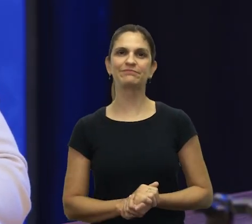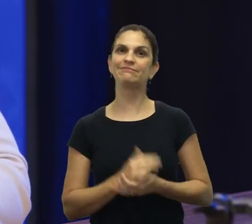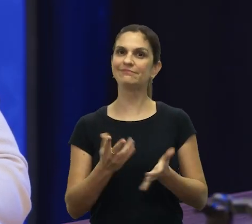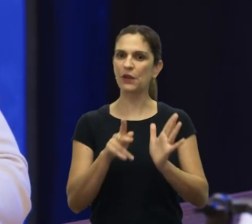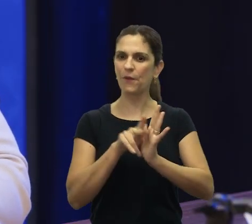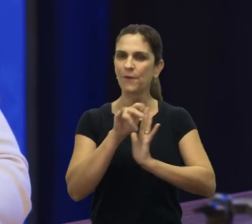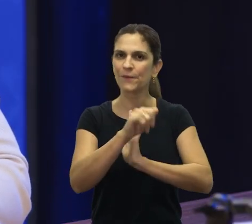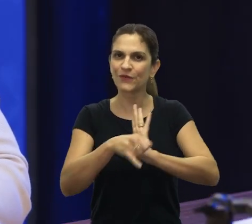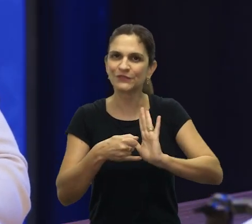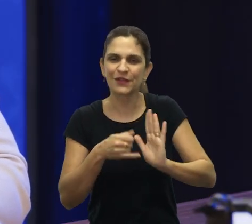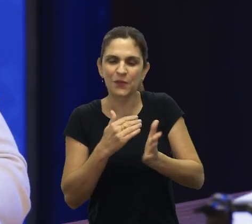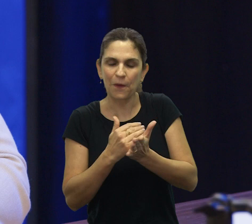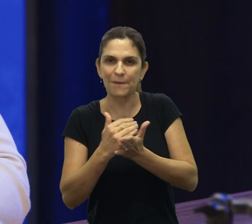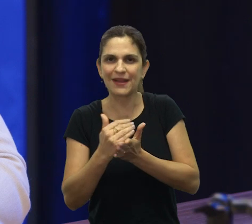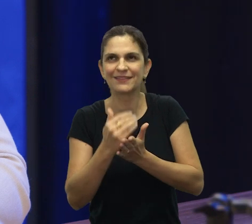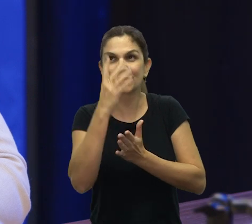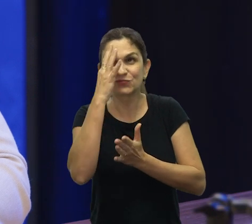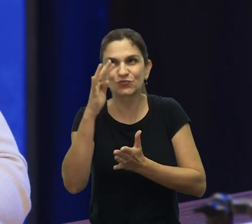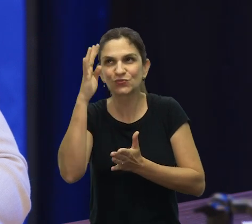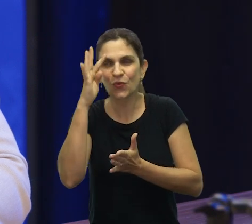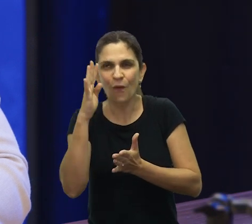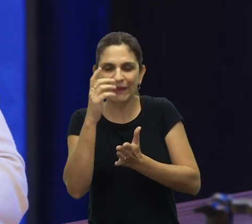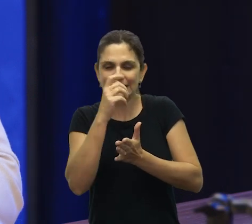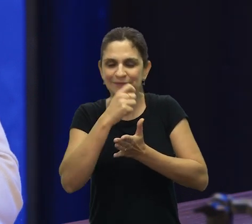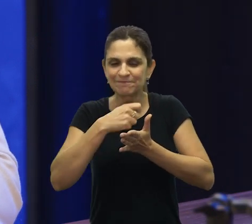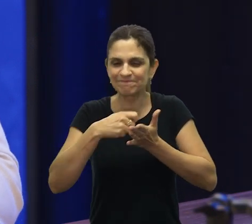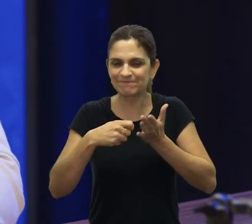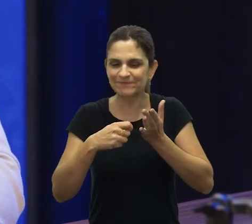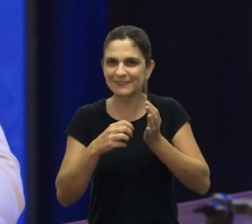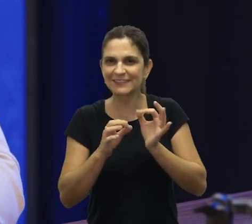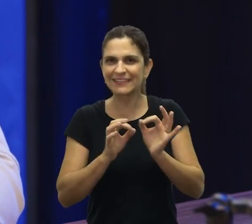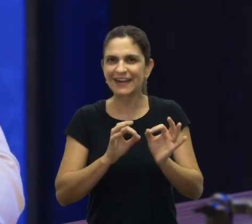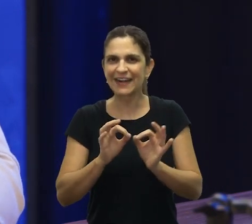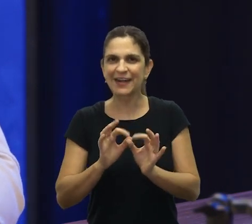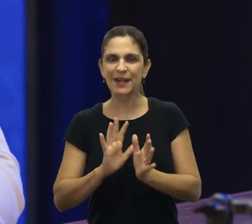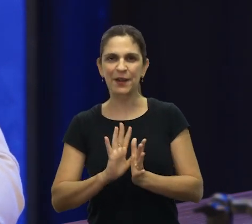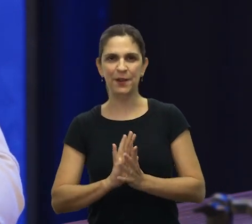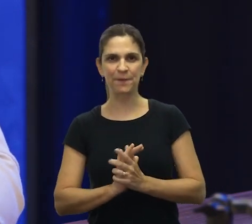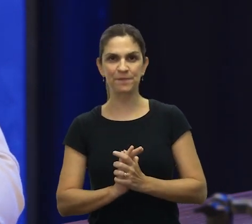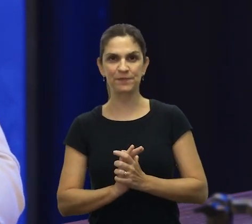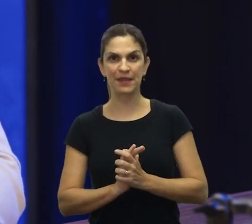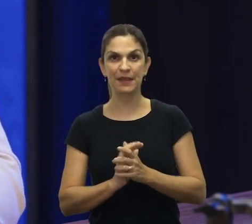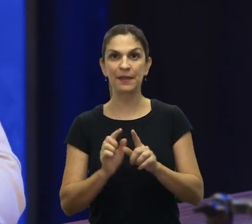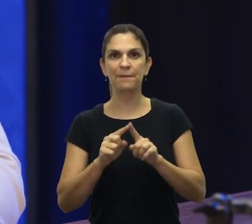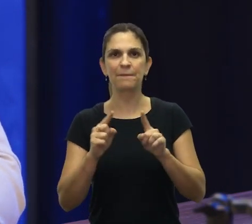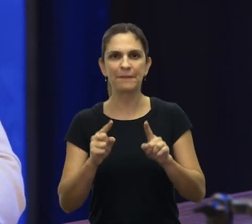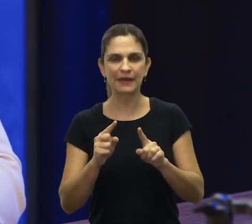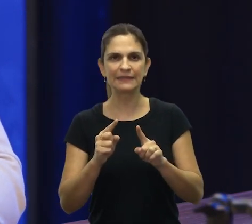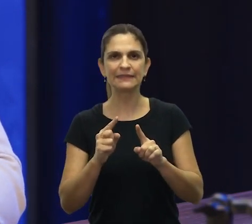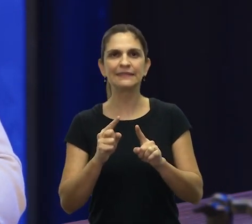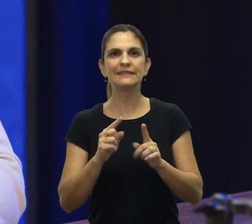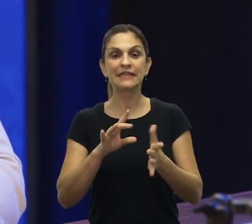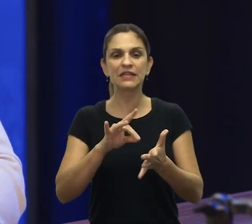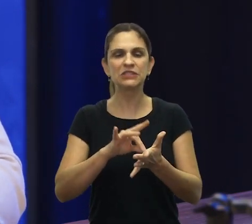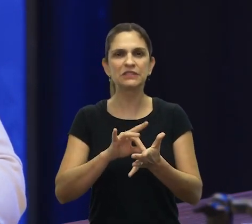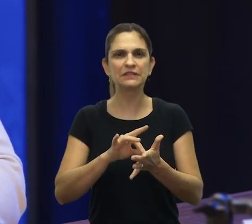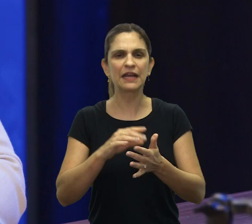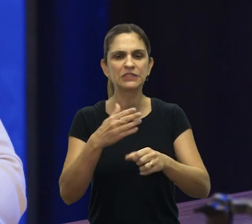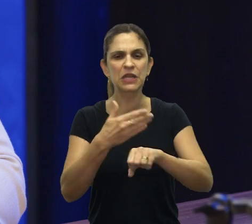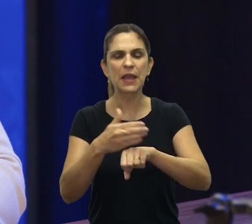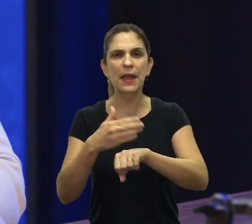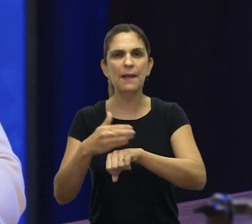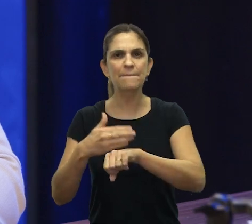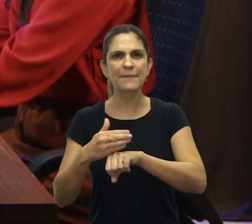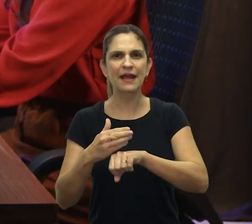um projeto, tudo começa num sonho. E a gente tinha uma realidade muito complicada há 4